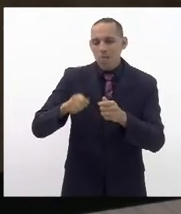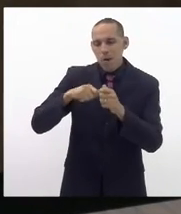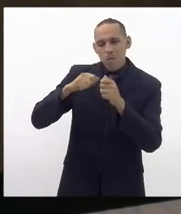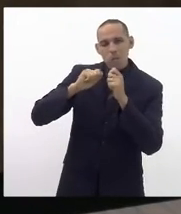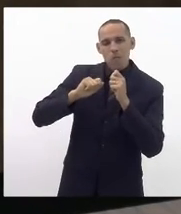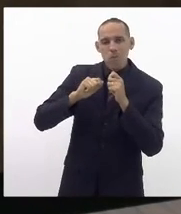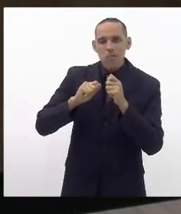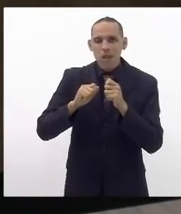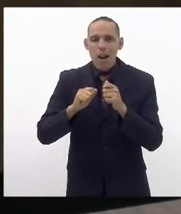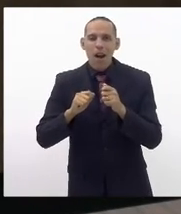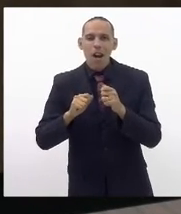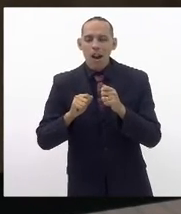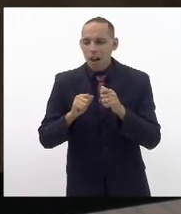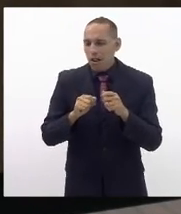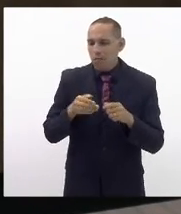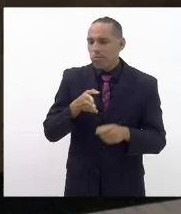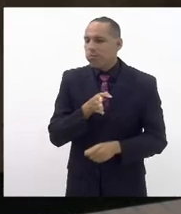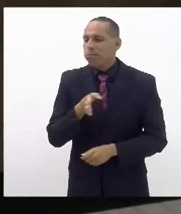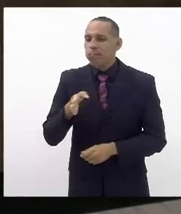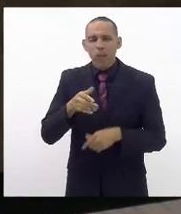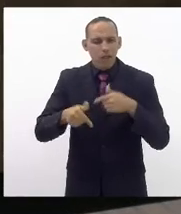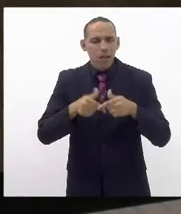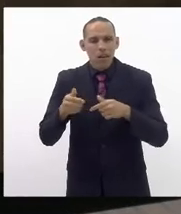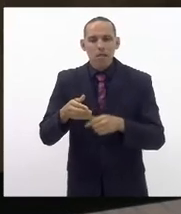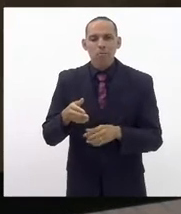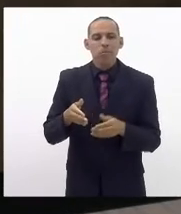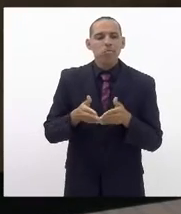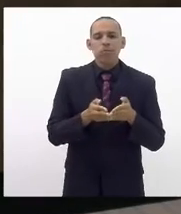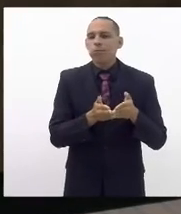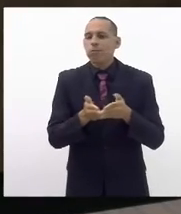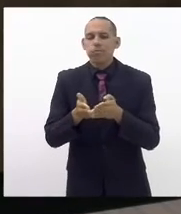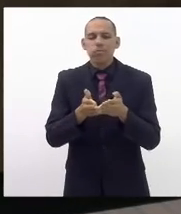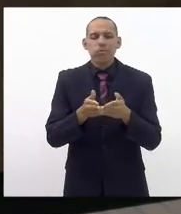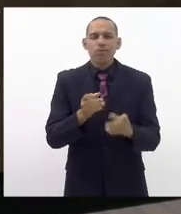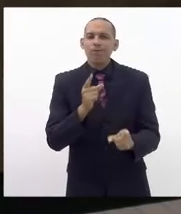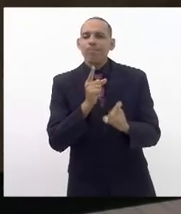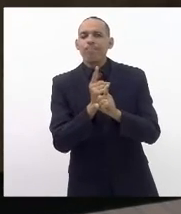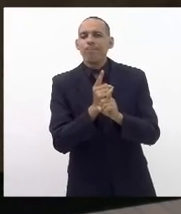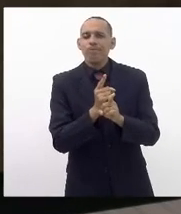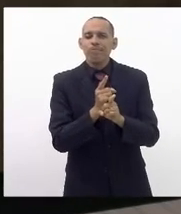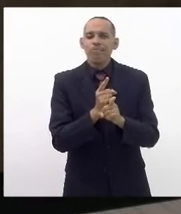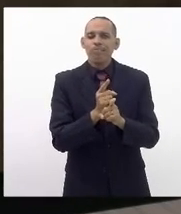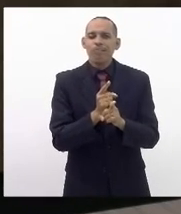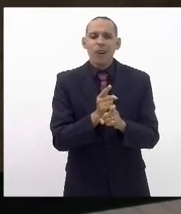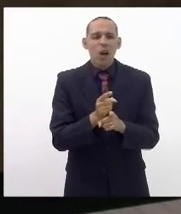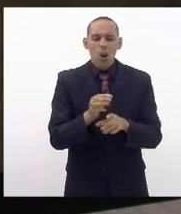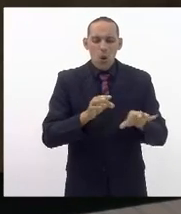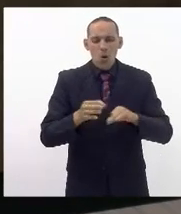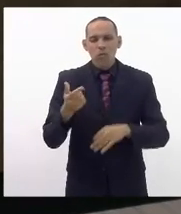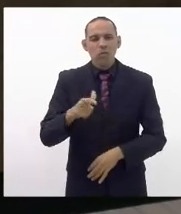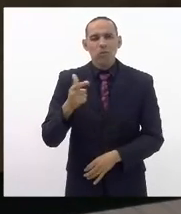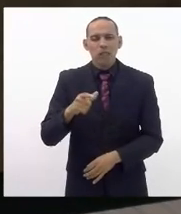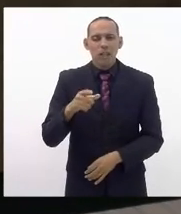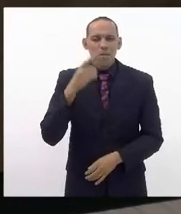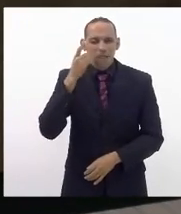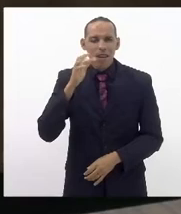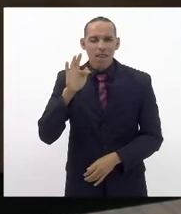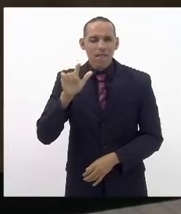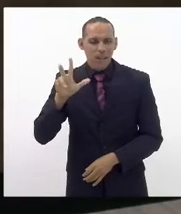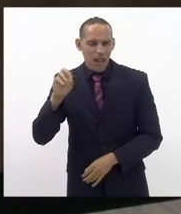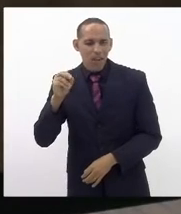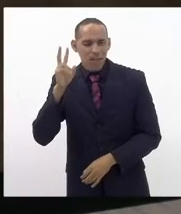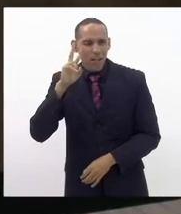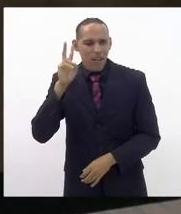e foram vítimas do que parece ser algo sem controle. Deputado Flávio Serafini, eu lembro da nossa frente